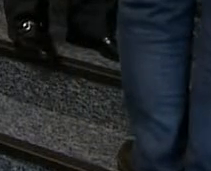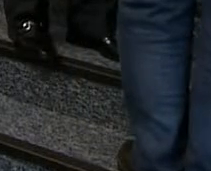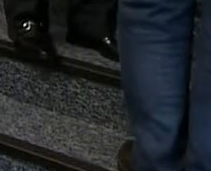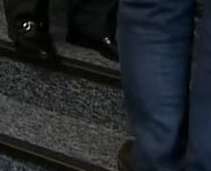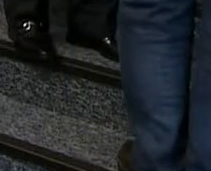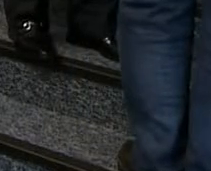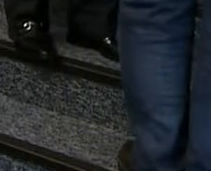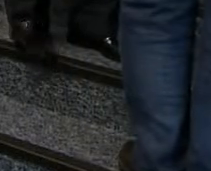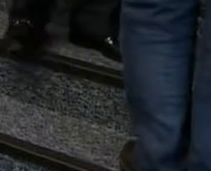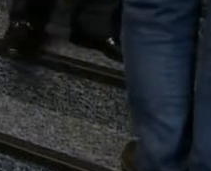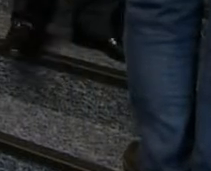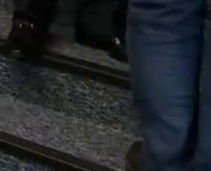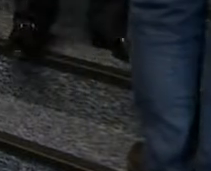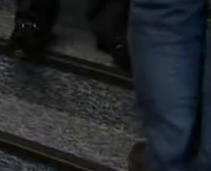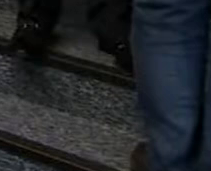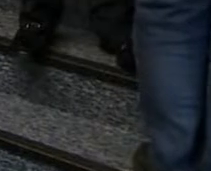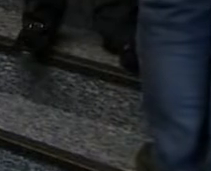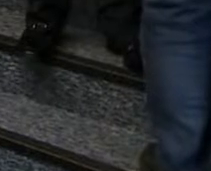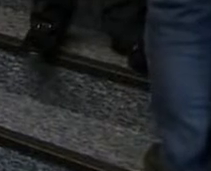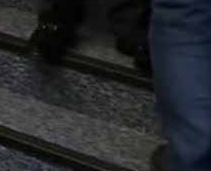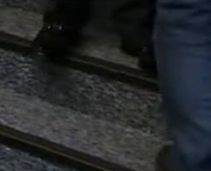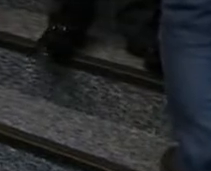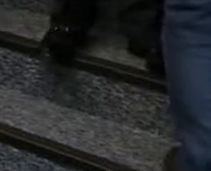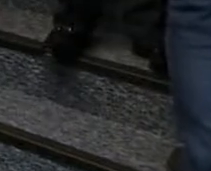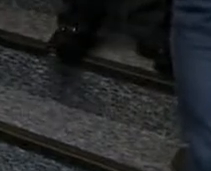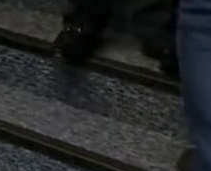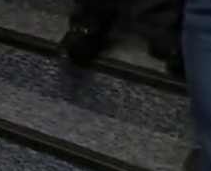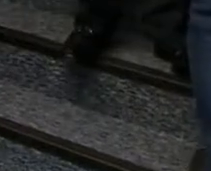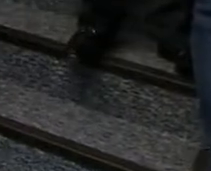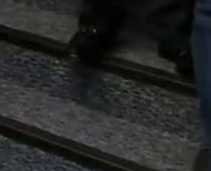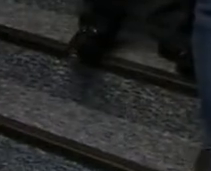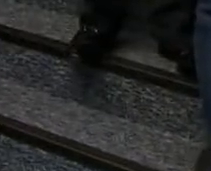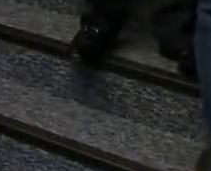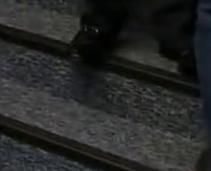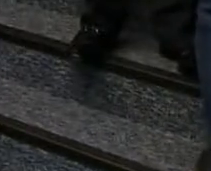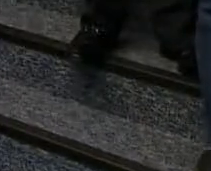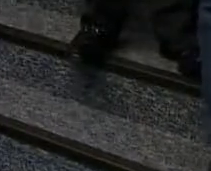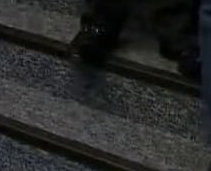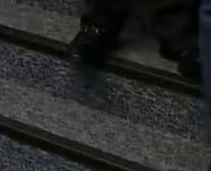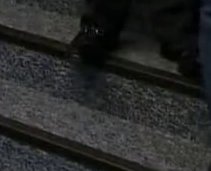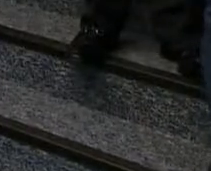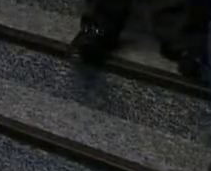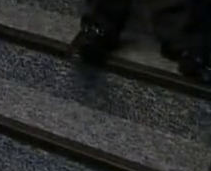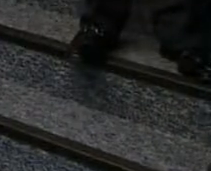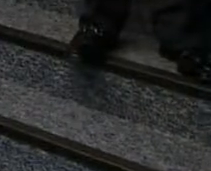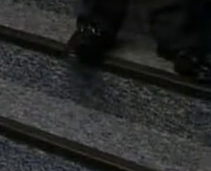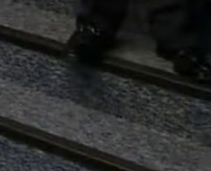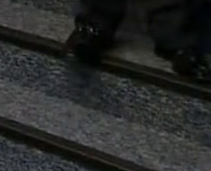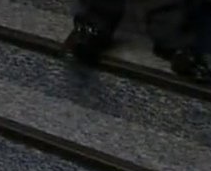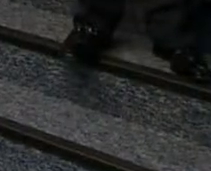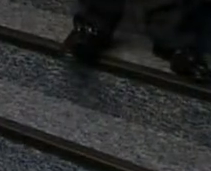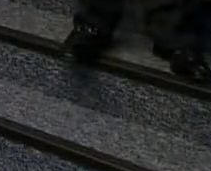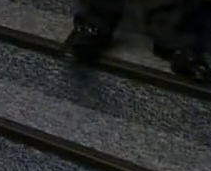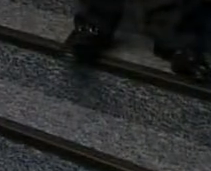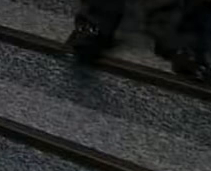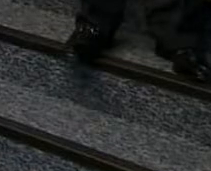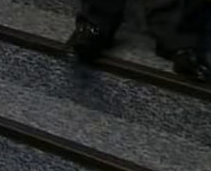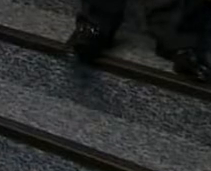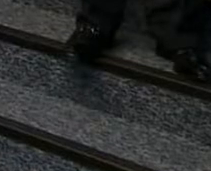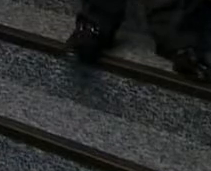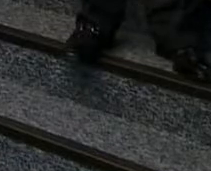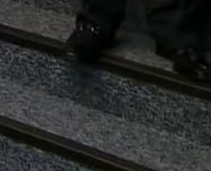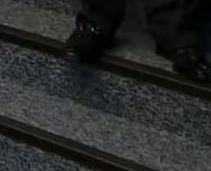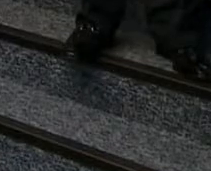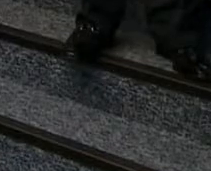Vilma Medeiros. Chamamos aqui à frente o vereador Hudson Pessini, que é o autor da